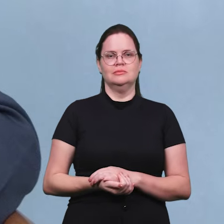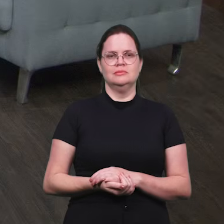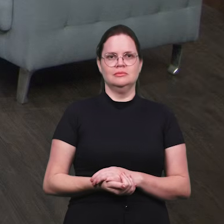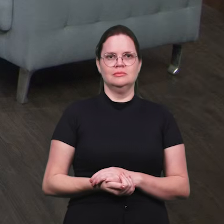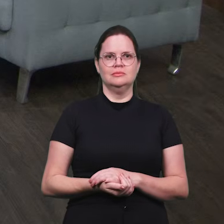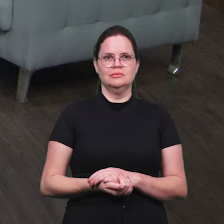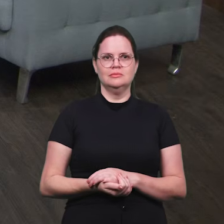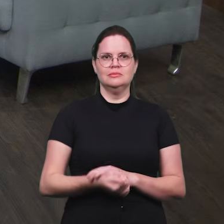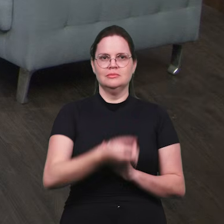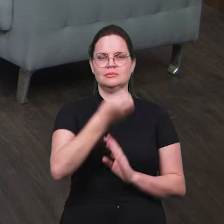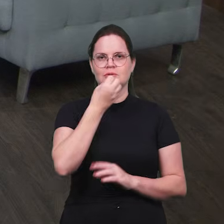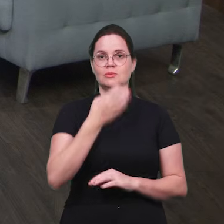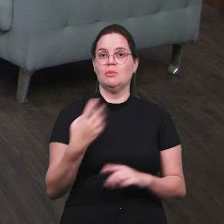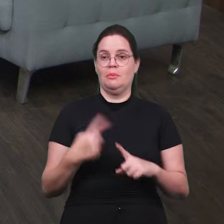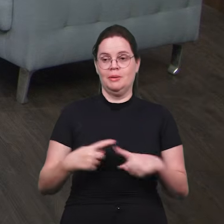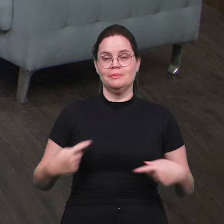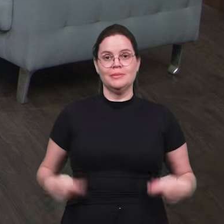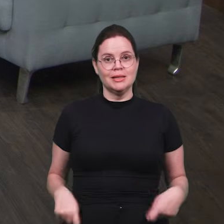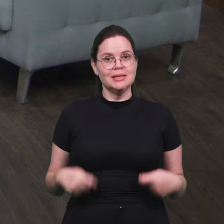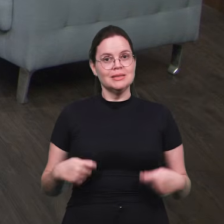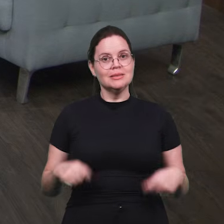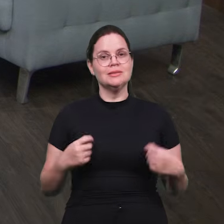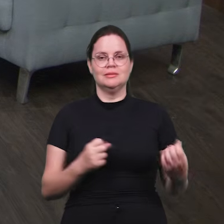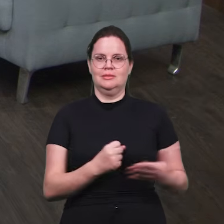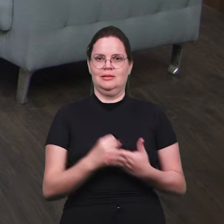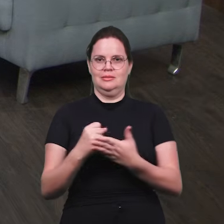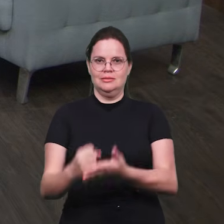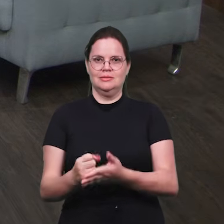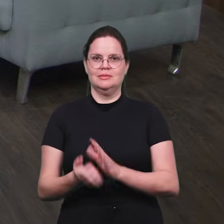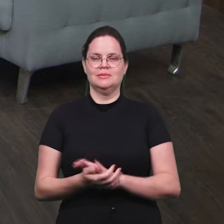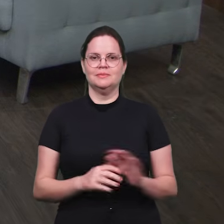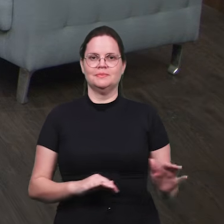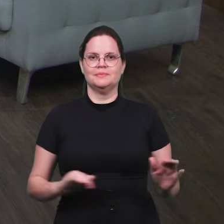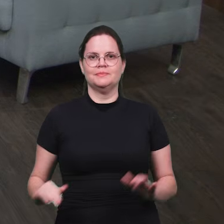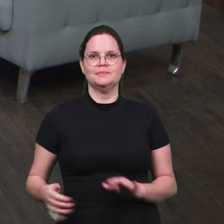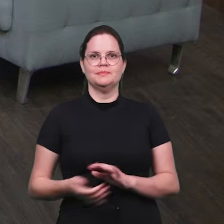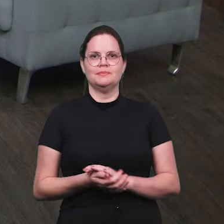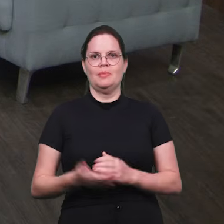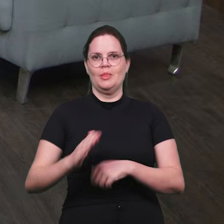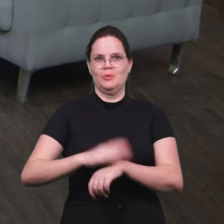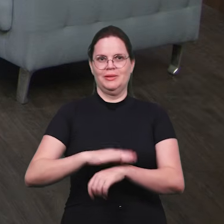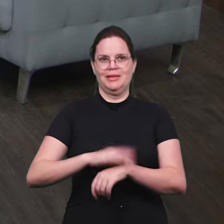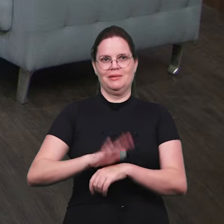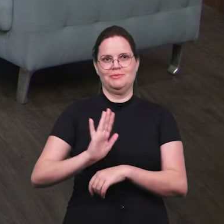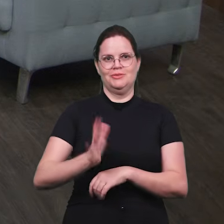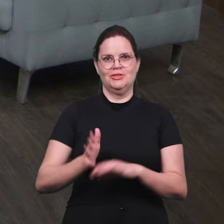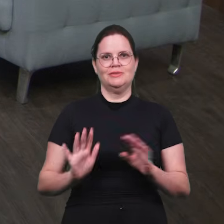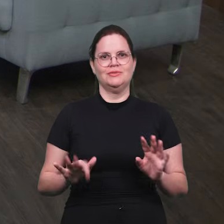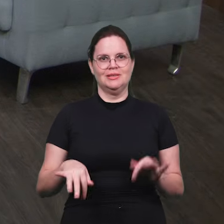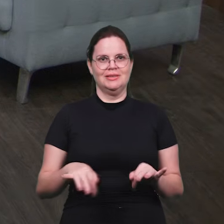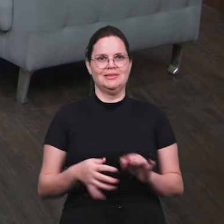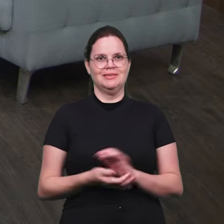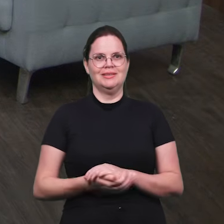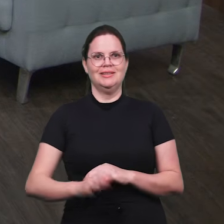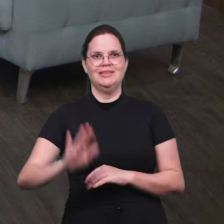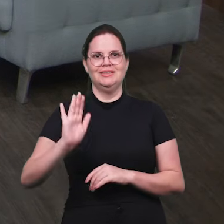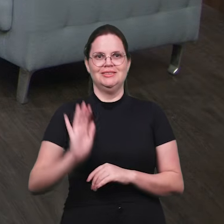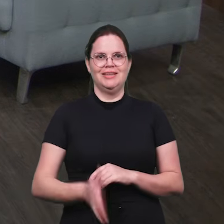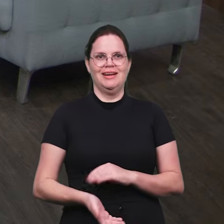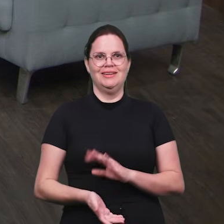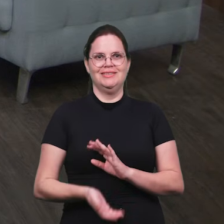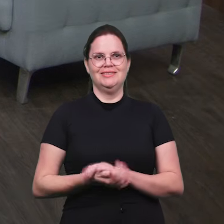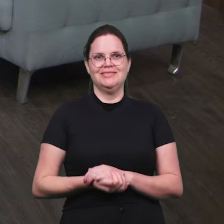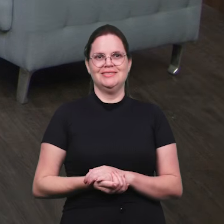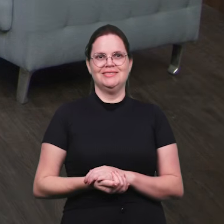aí. E eles carecem dessa assistência. Olha, nosso tempo já está esgotando.